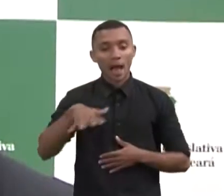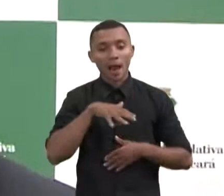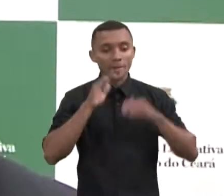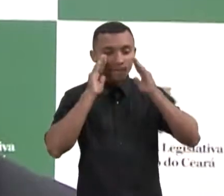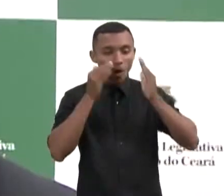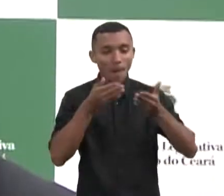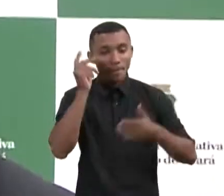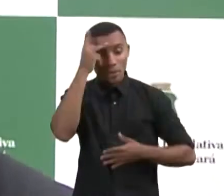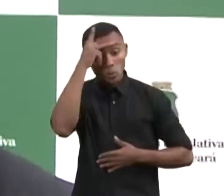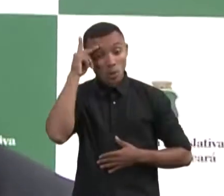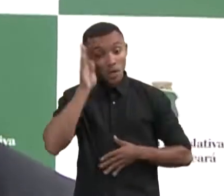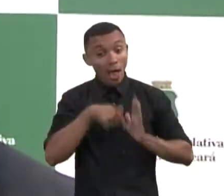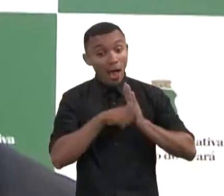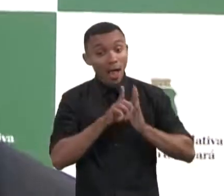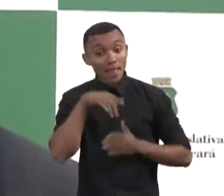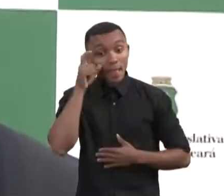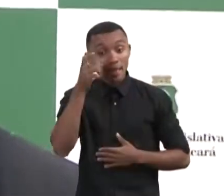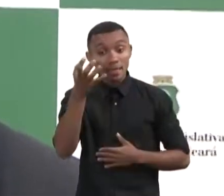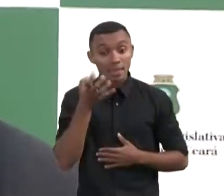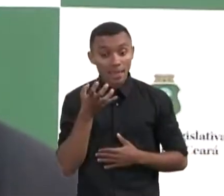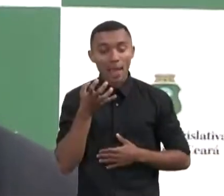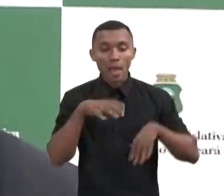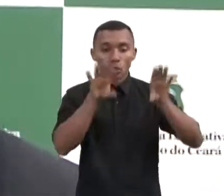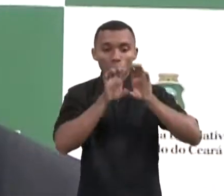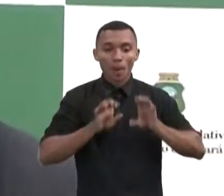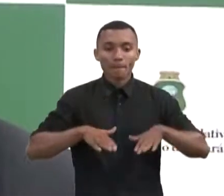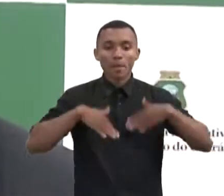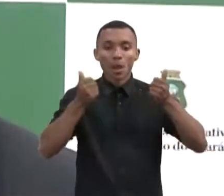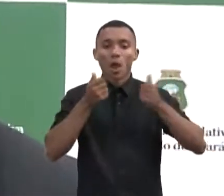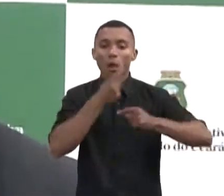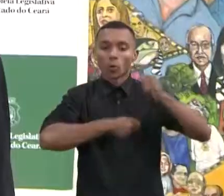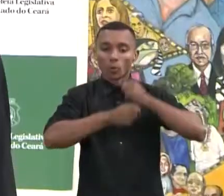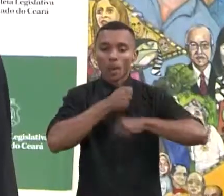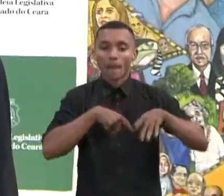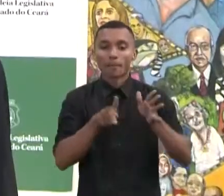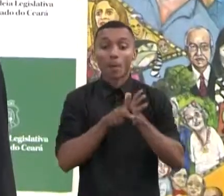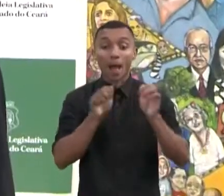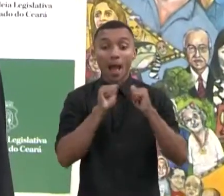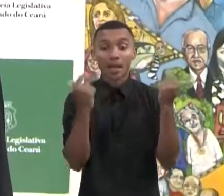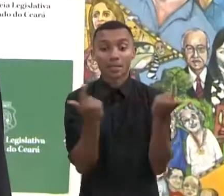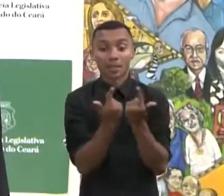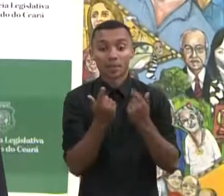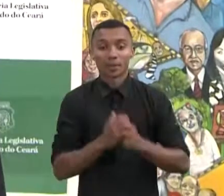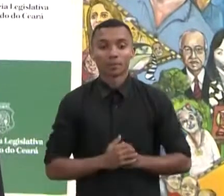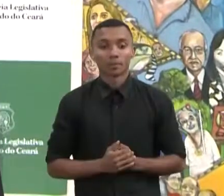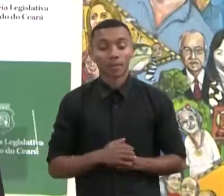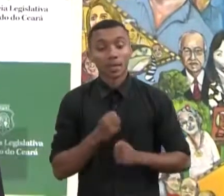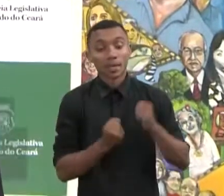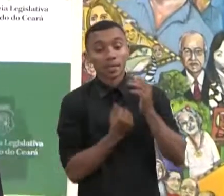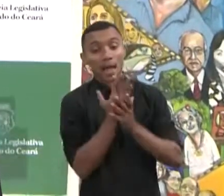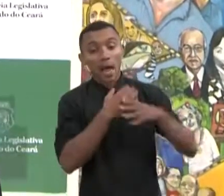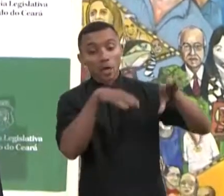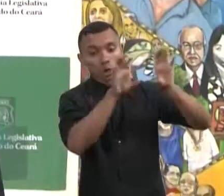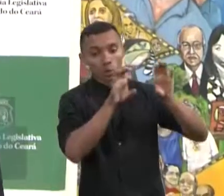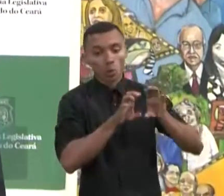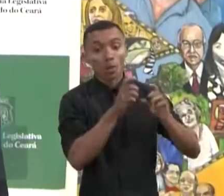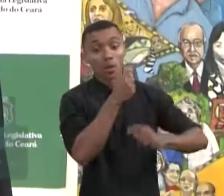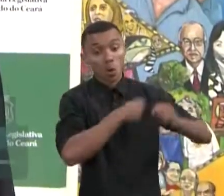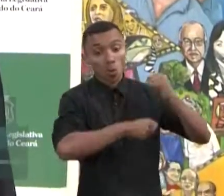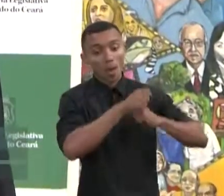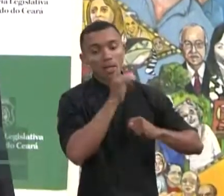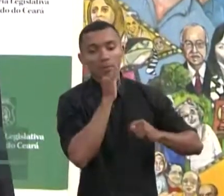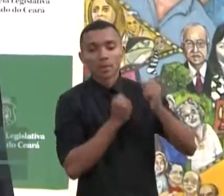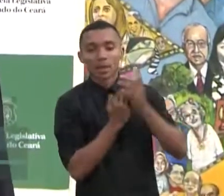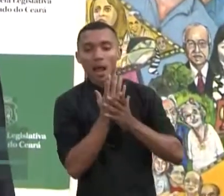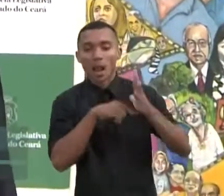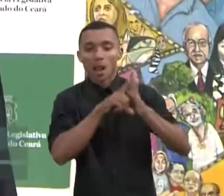pessoas interessadas em formalizar o próprio negócio na Assembleia Legislativa. Vai procurar fazer um negócio, abrir uma